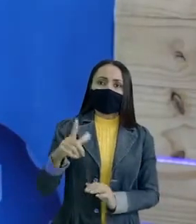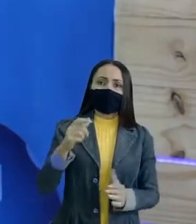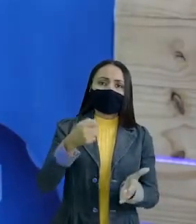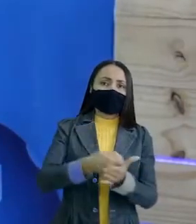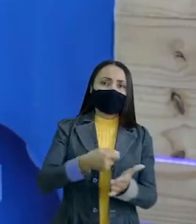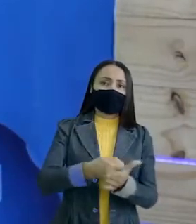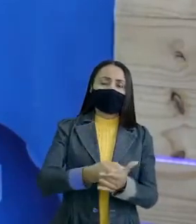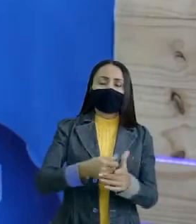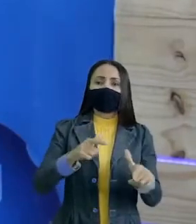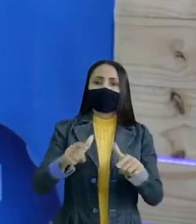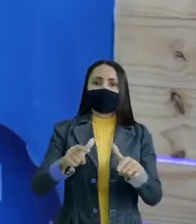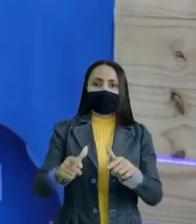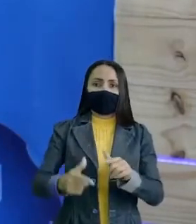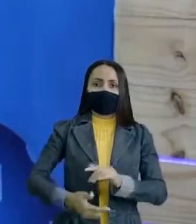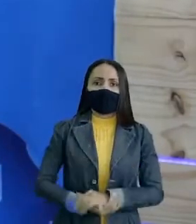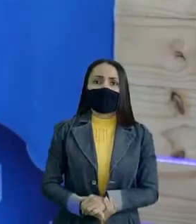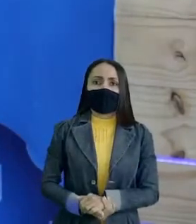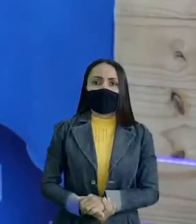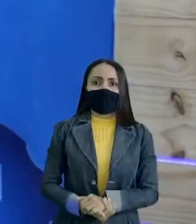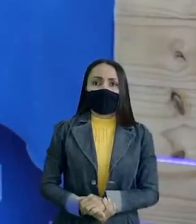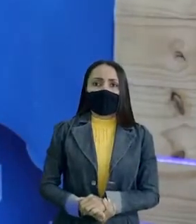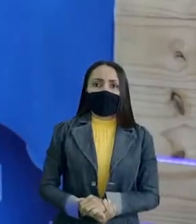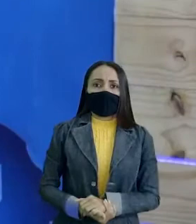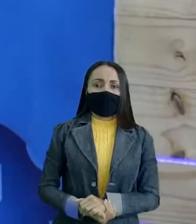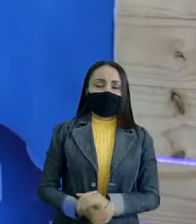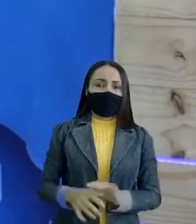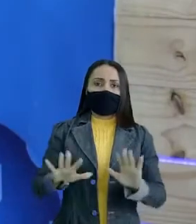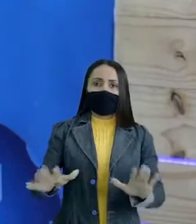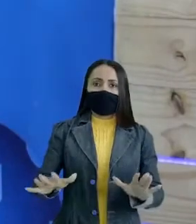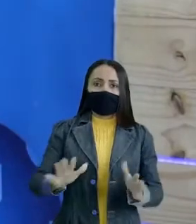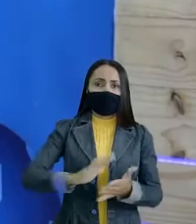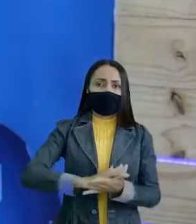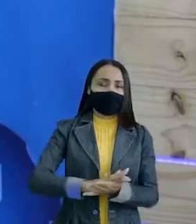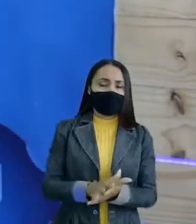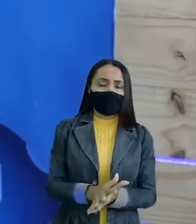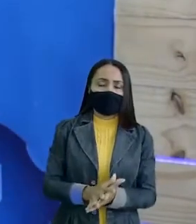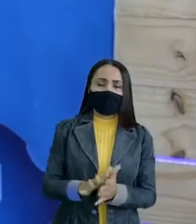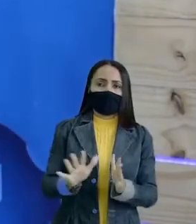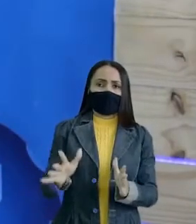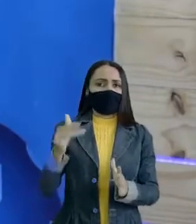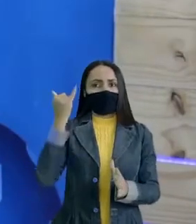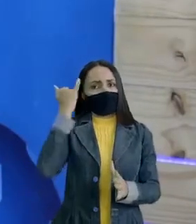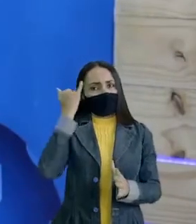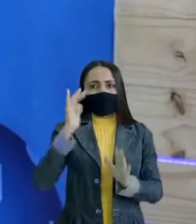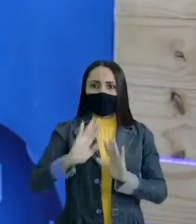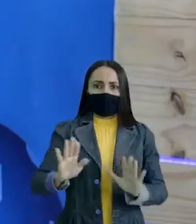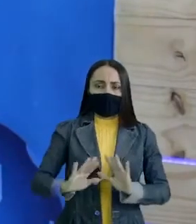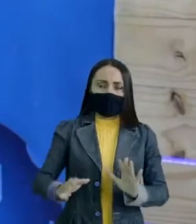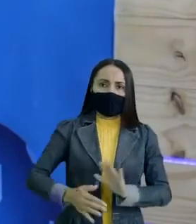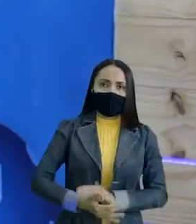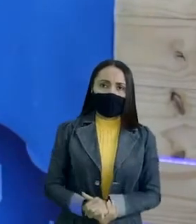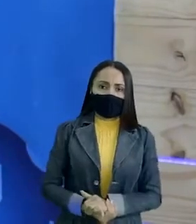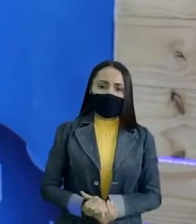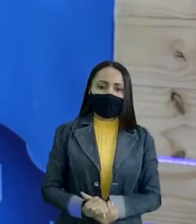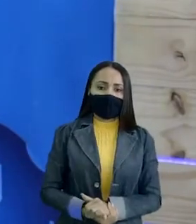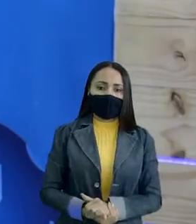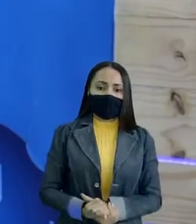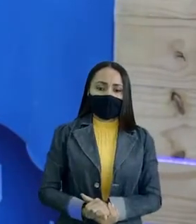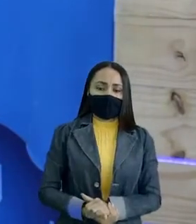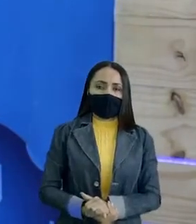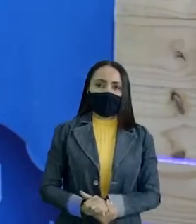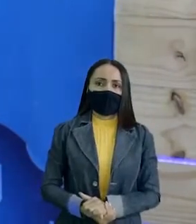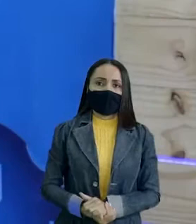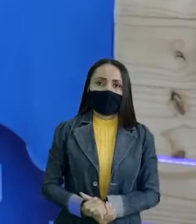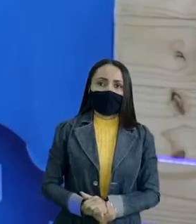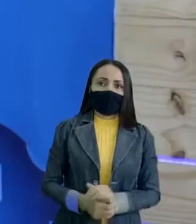trabalho e tal. Eles trabalhavam, eles não eram preconceituosos, não eram preguiçosos. Tira isso, que há muito tempo já saiu dos livros. Tire isso. São